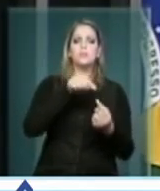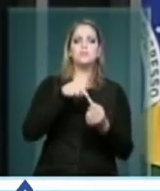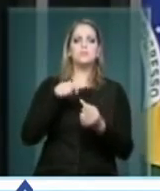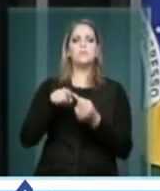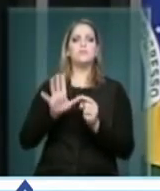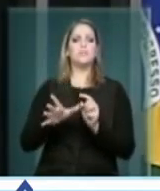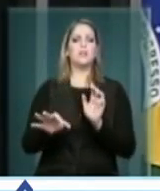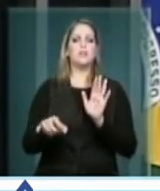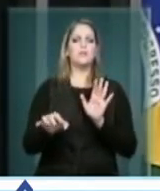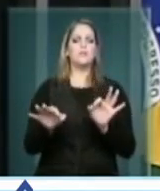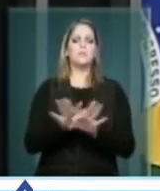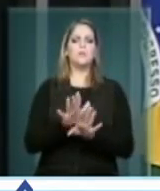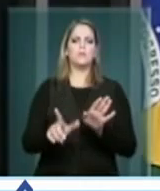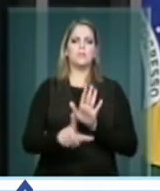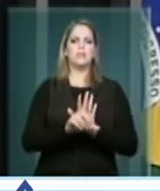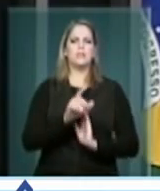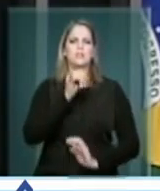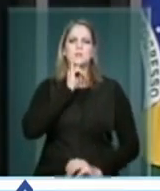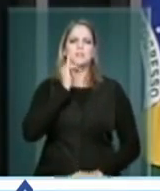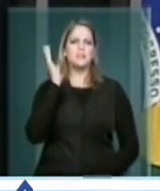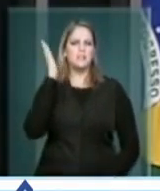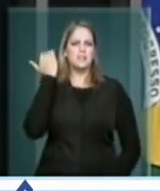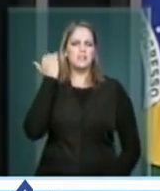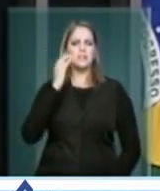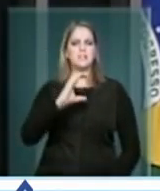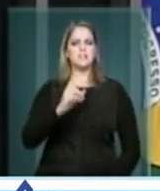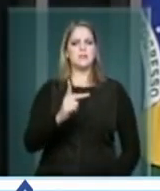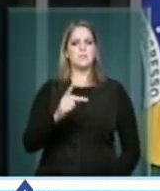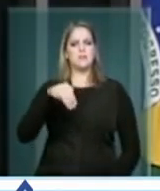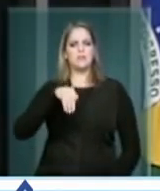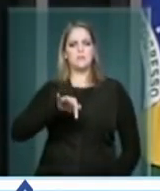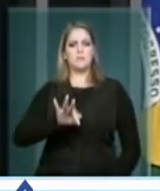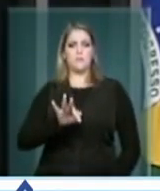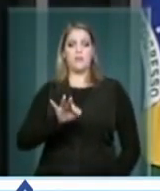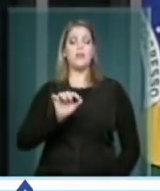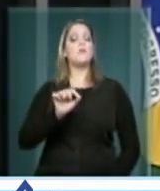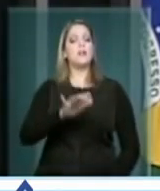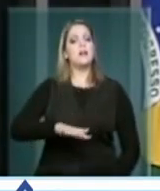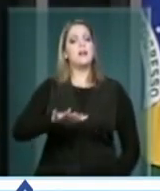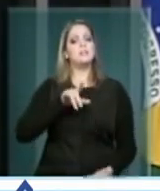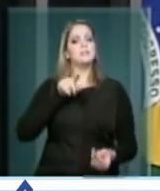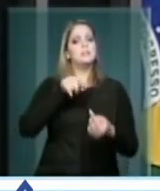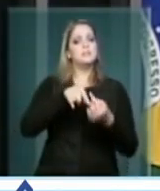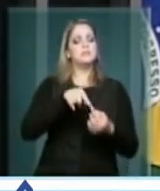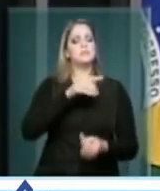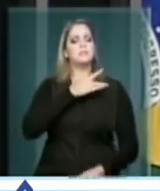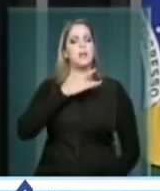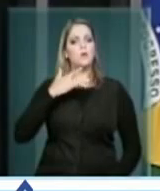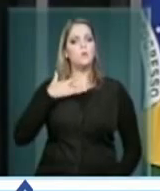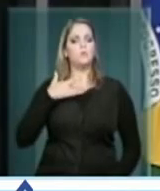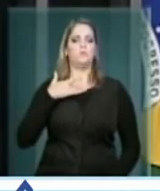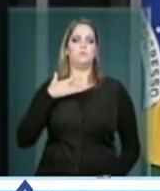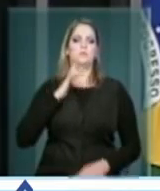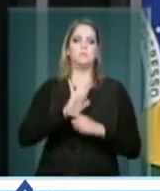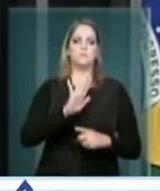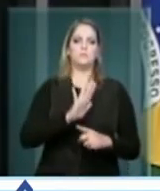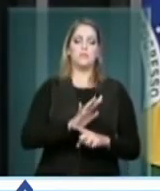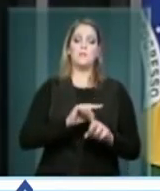lei, como no caso da extinta CPMF, que deveria resolver os problemas da área de saúde, lamentavelmente